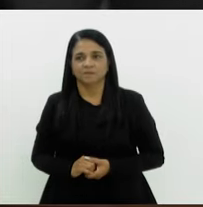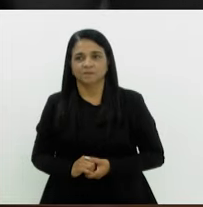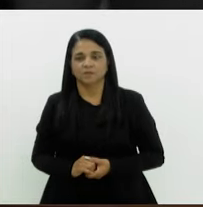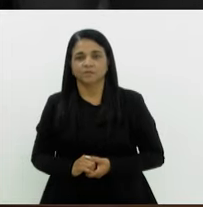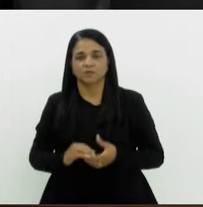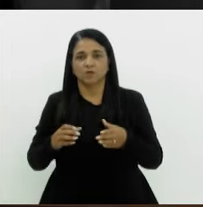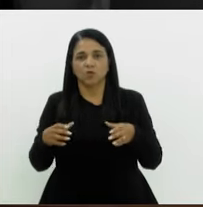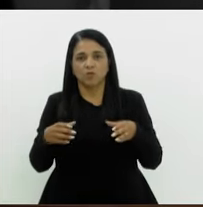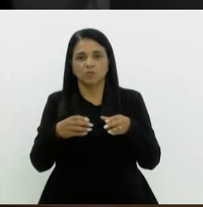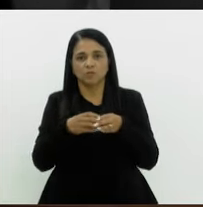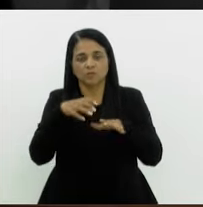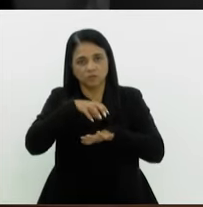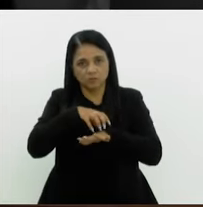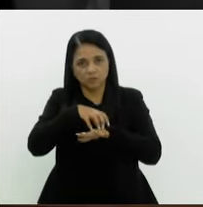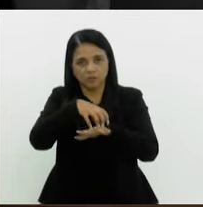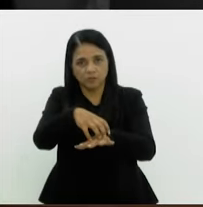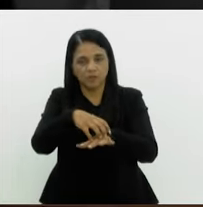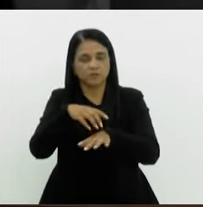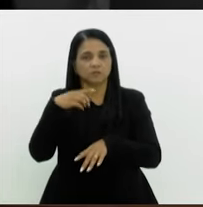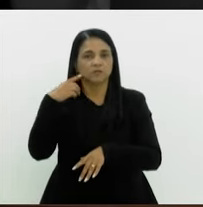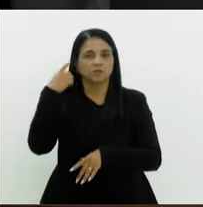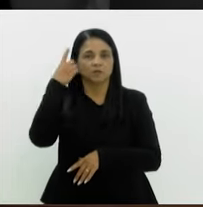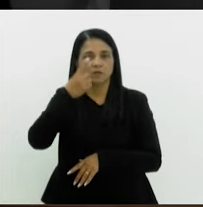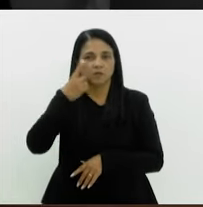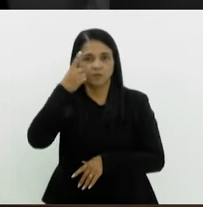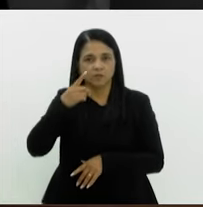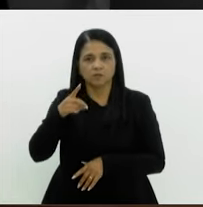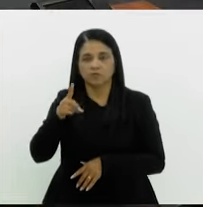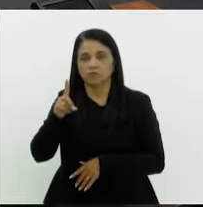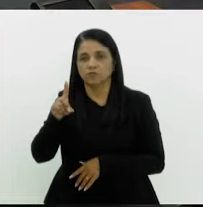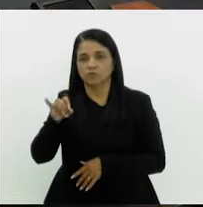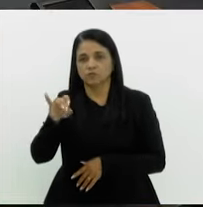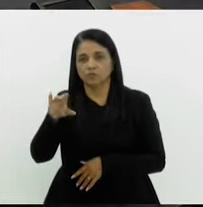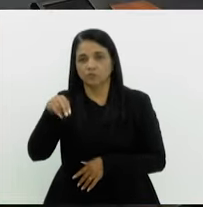Pela Comissão de Transporte, deputado Dionísio Lins.